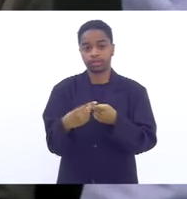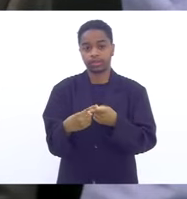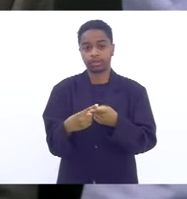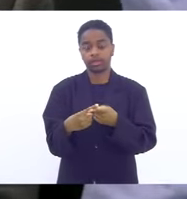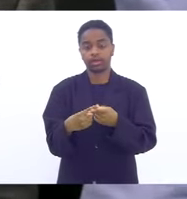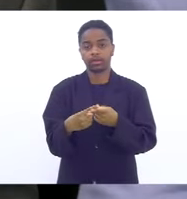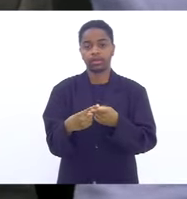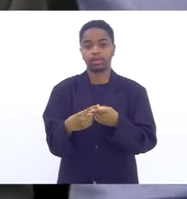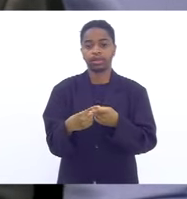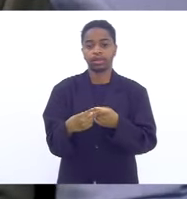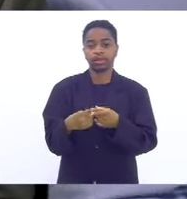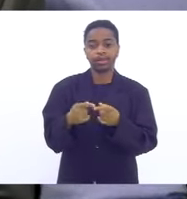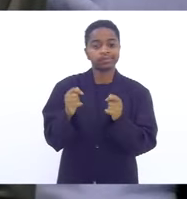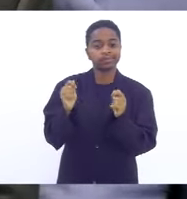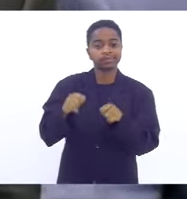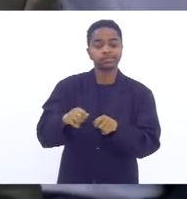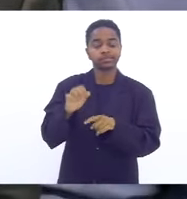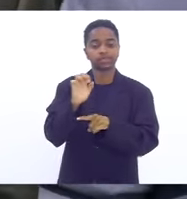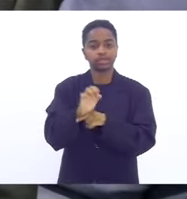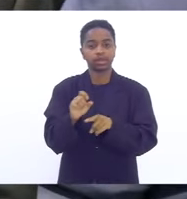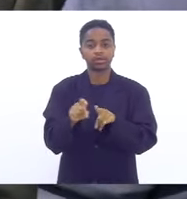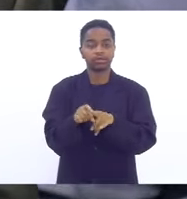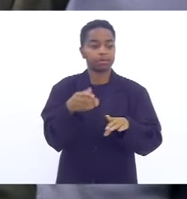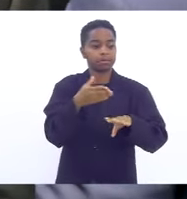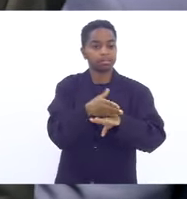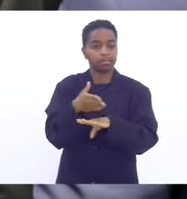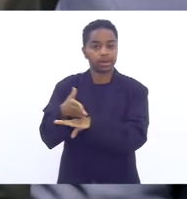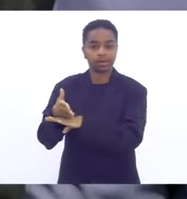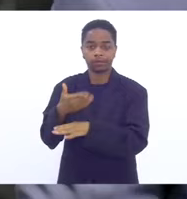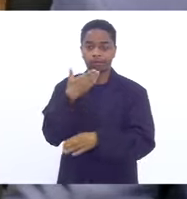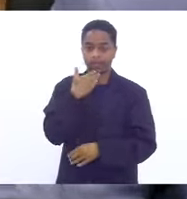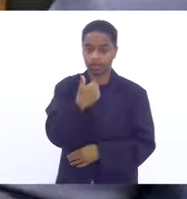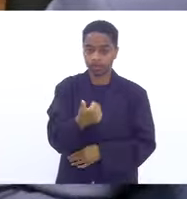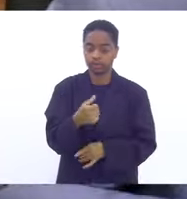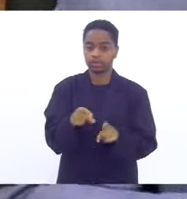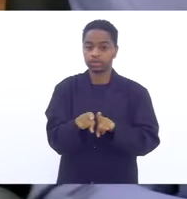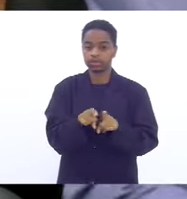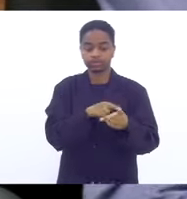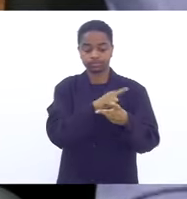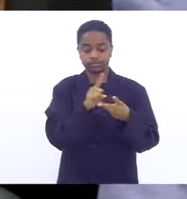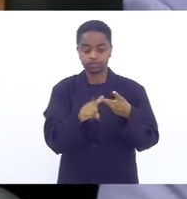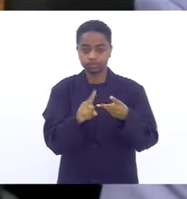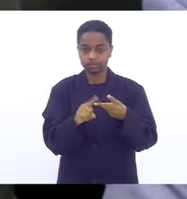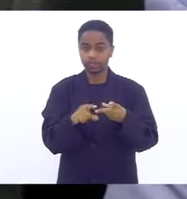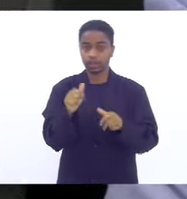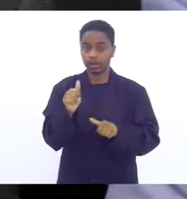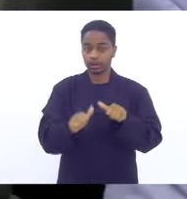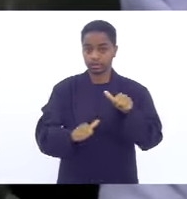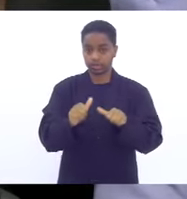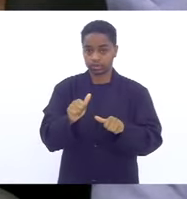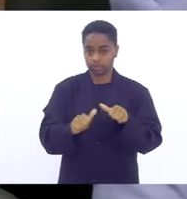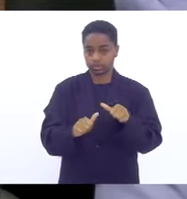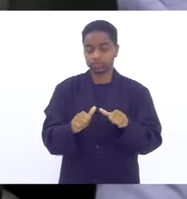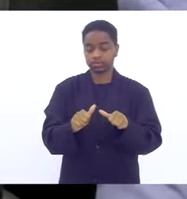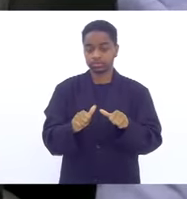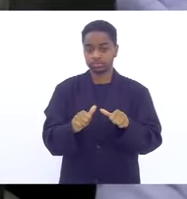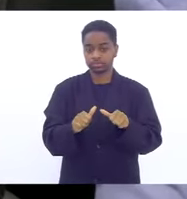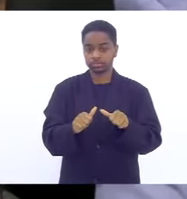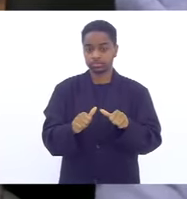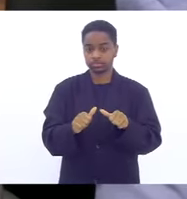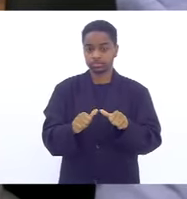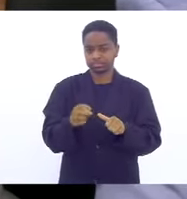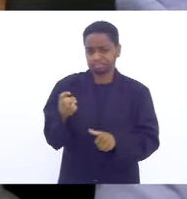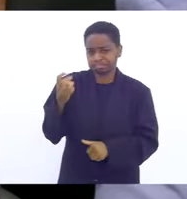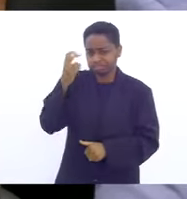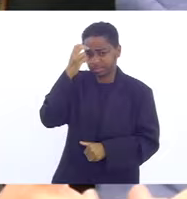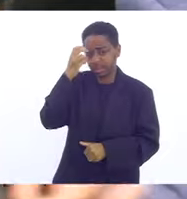que dê uma participação mais efetiva para os estados. E, segundo, para analisar de forma muito